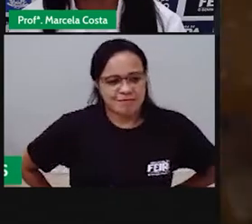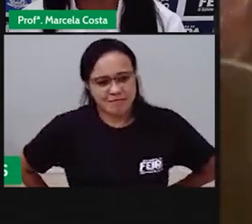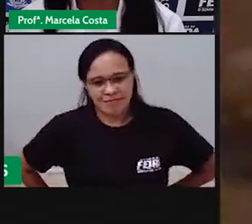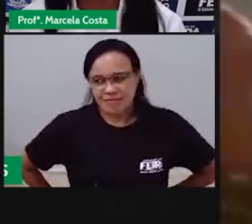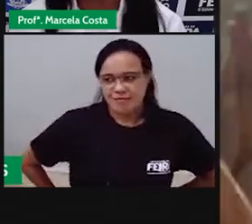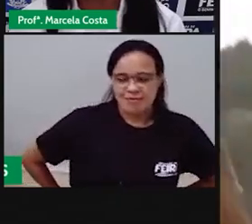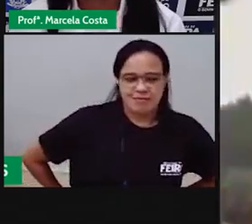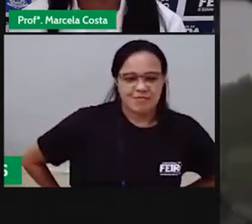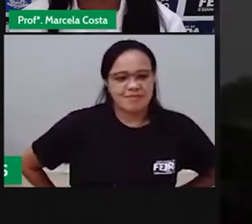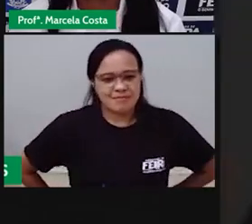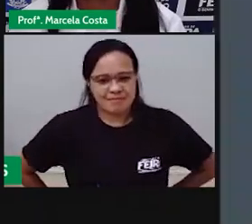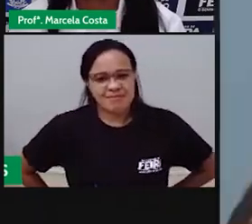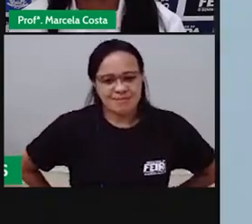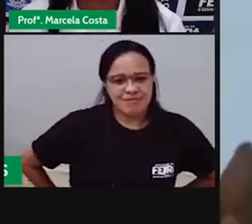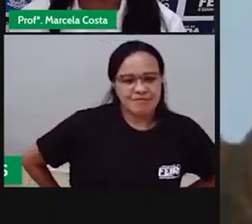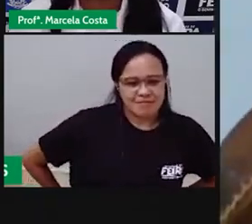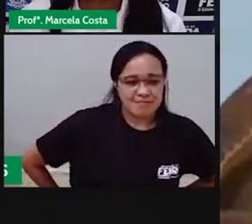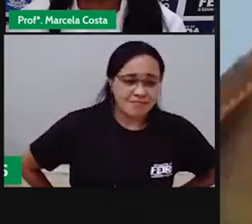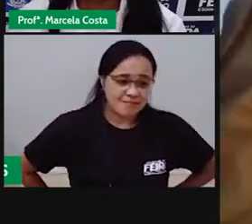Tradição,